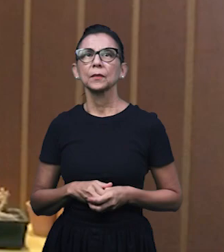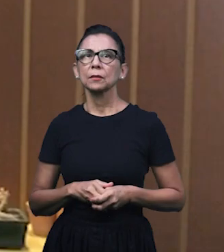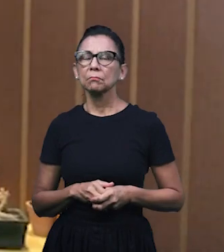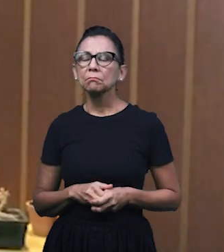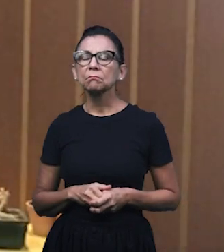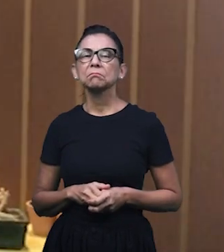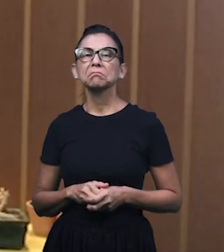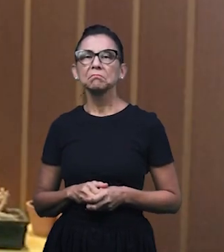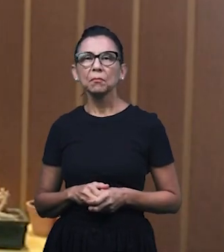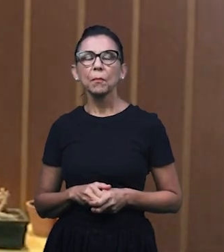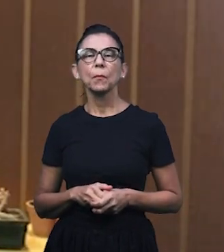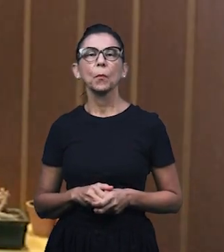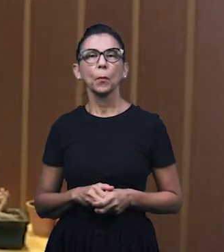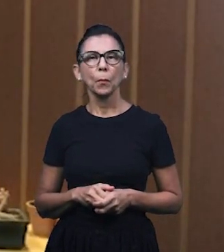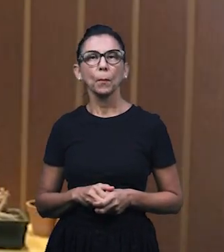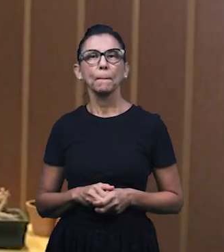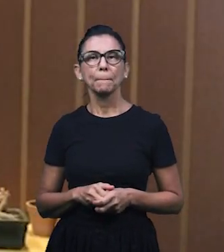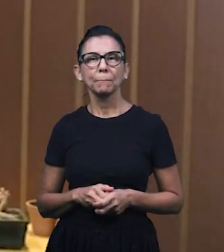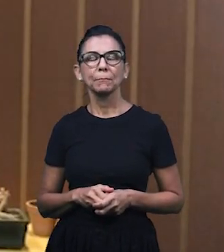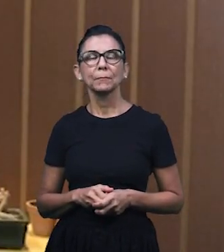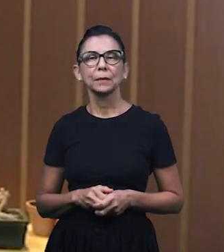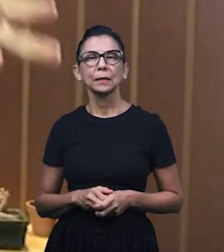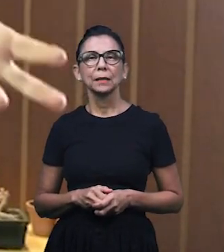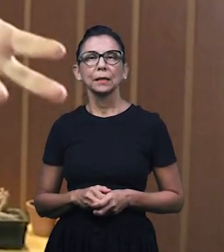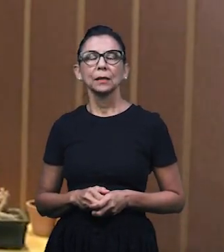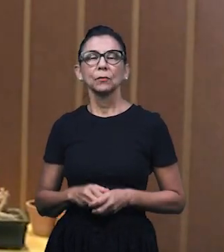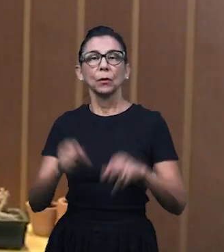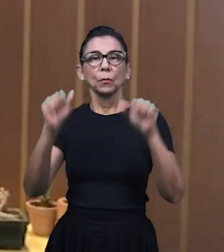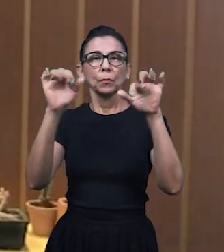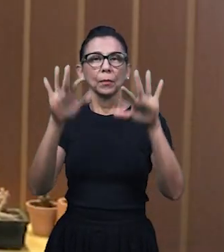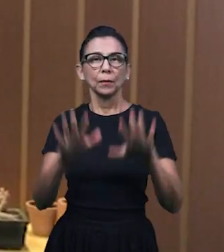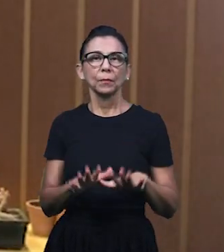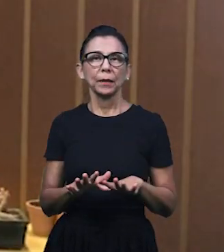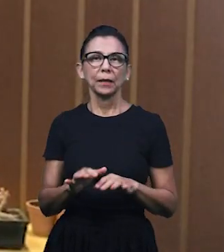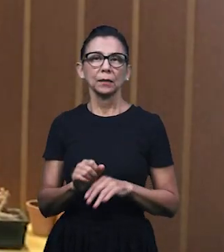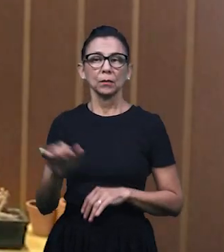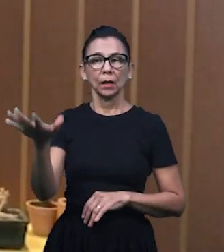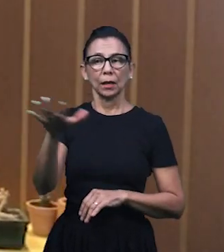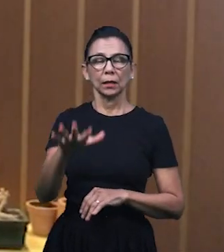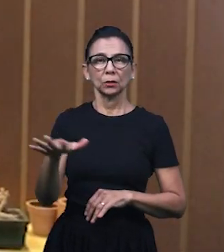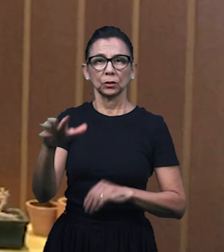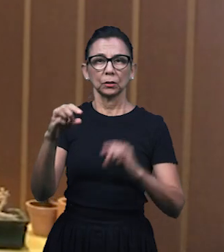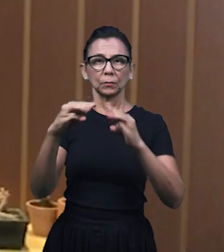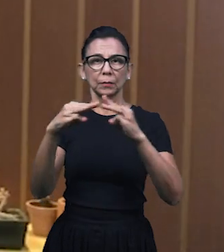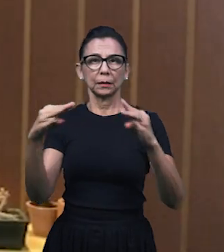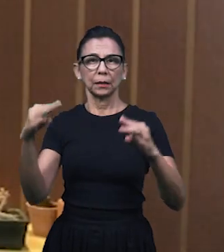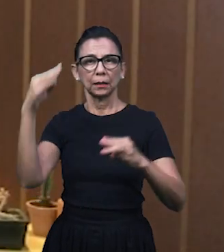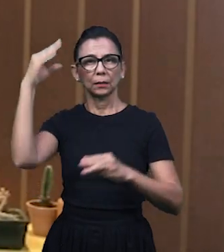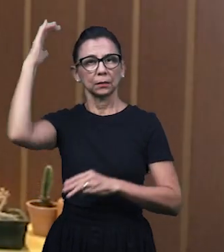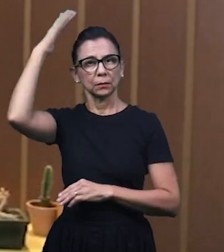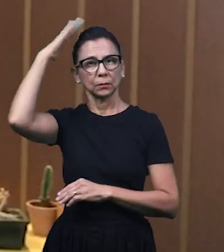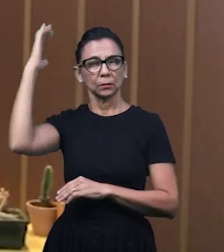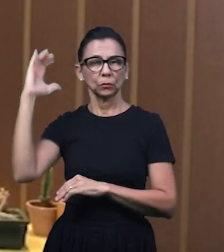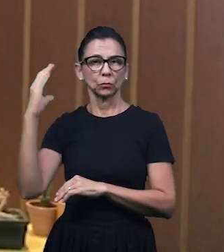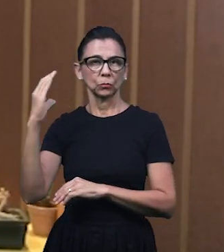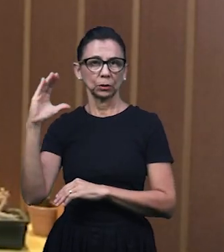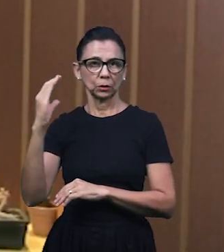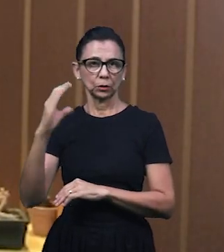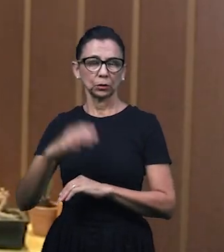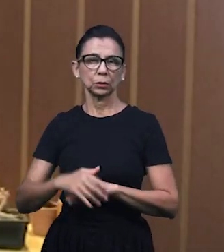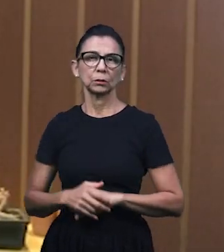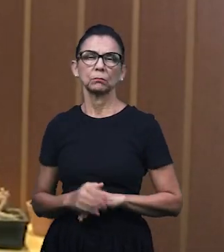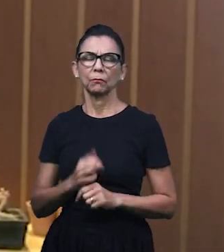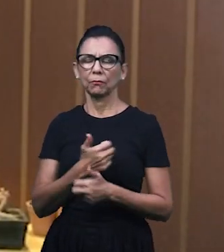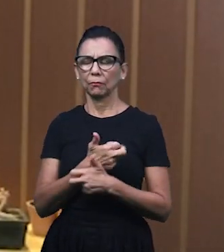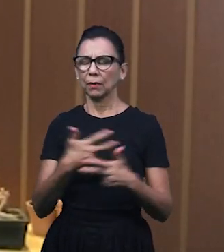uma grande bênção. Em toda a região aqui do Manaim de Curitiba, nós tivemos